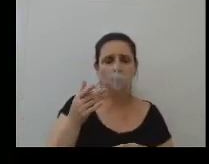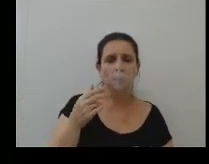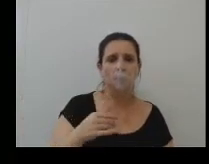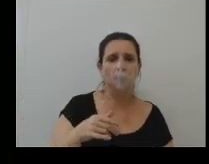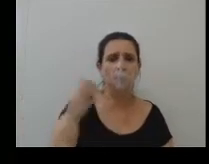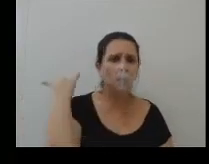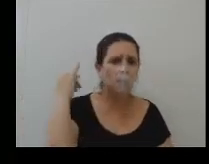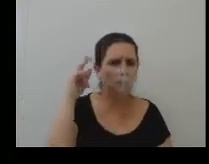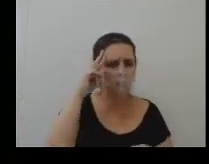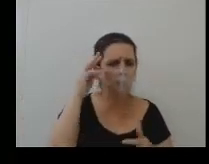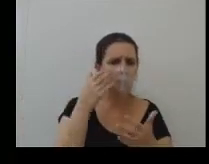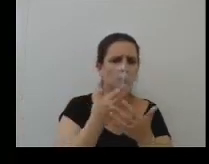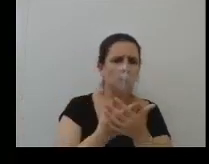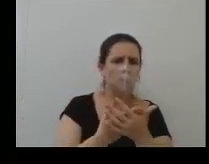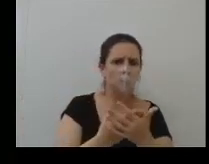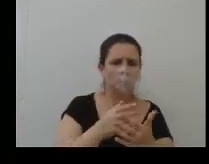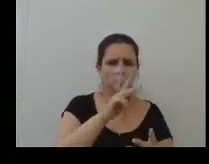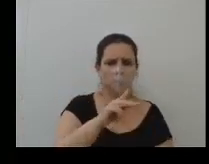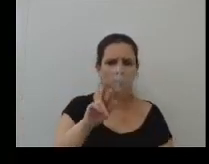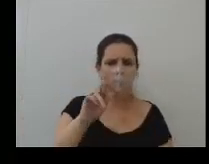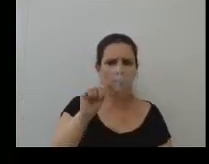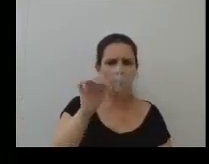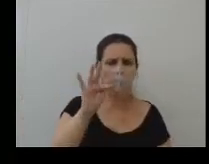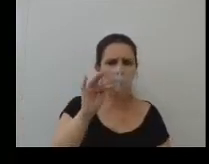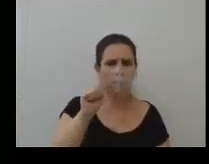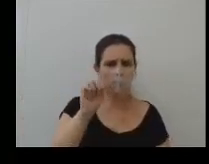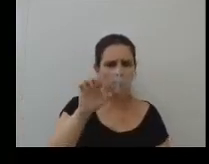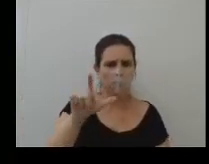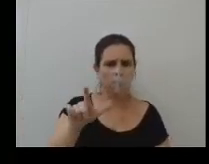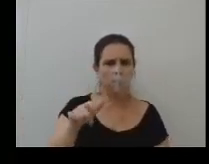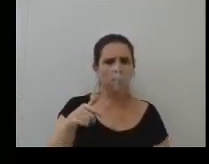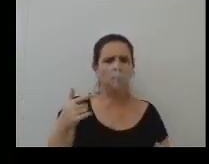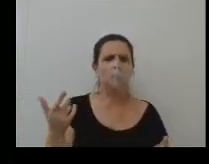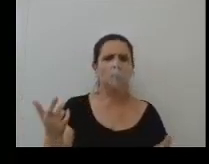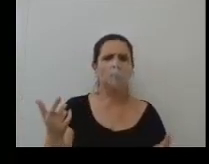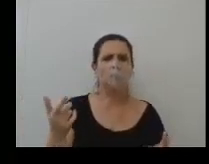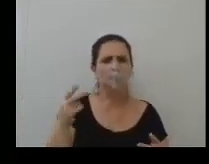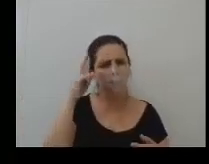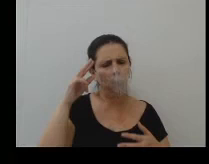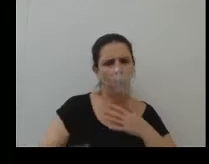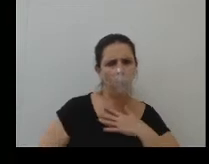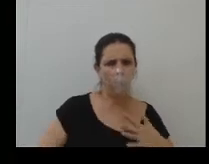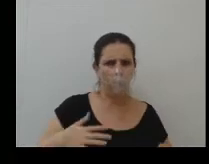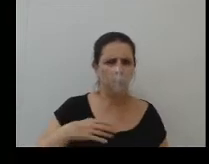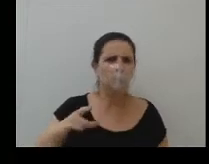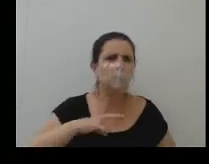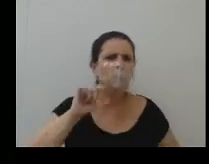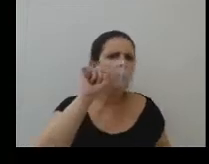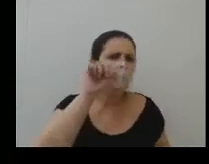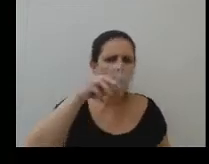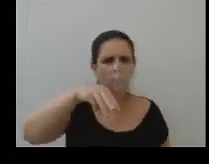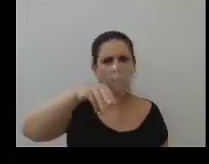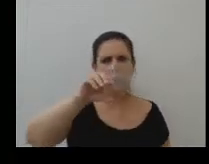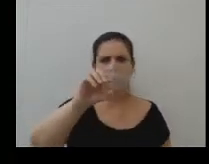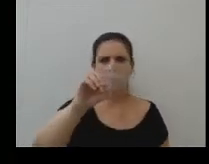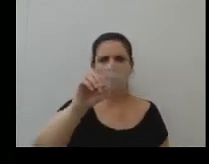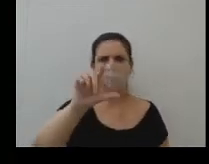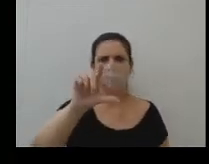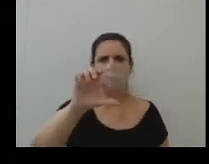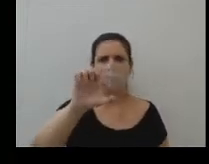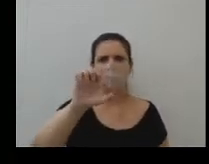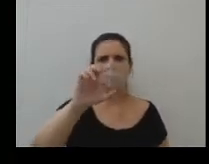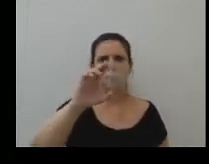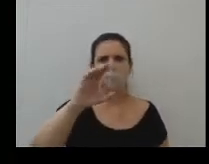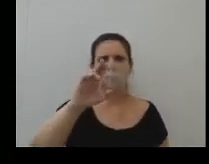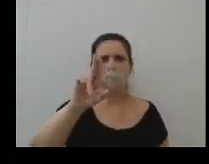Rafa falou para você. Lembra que os corpos, eles são formados por moléculas. E aí eu estou representando